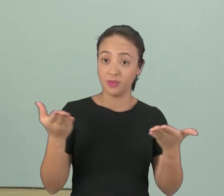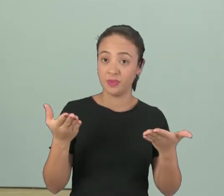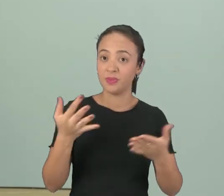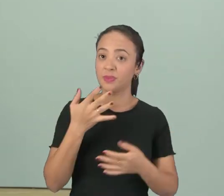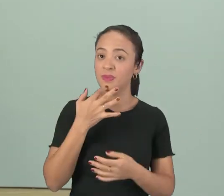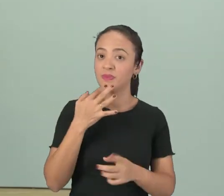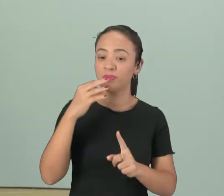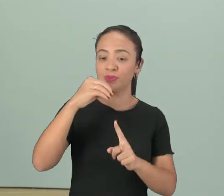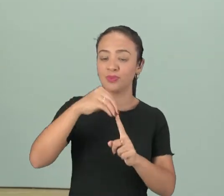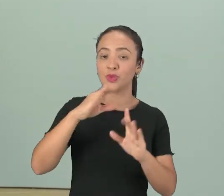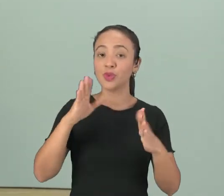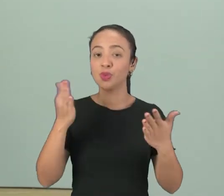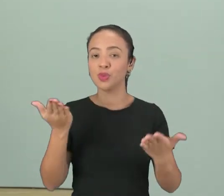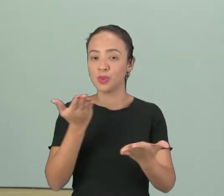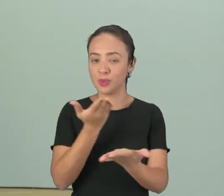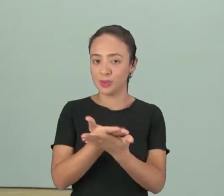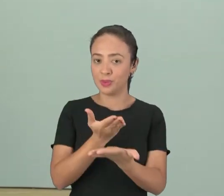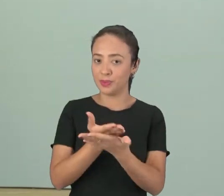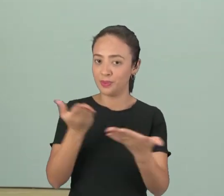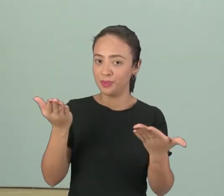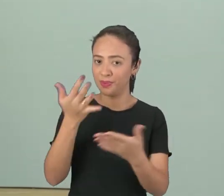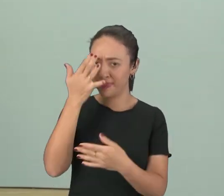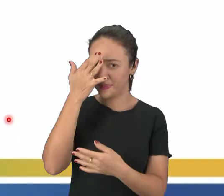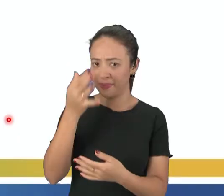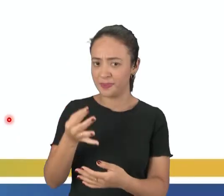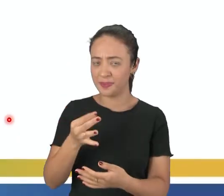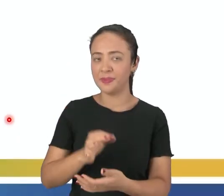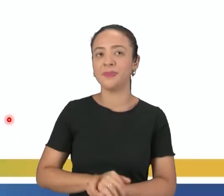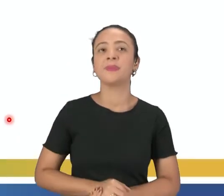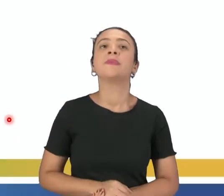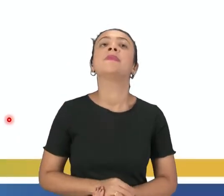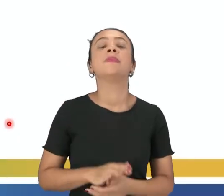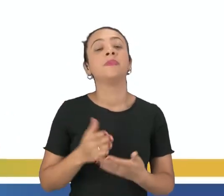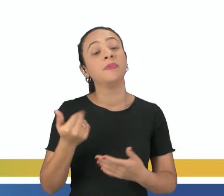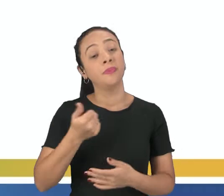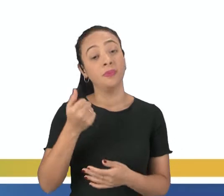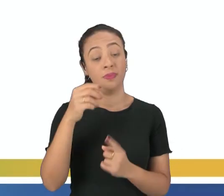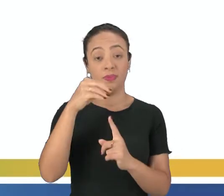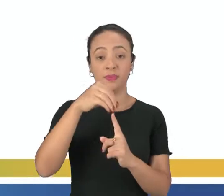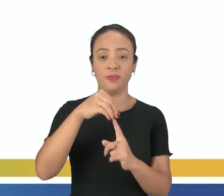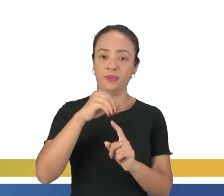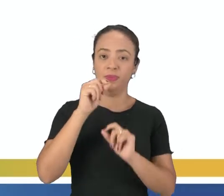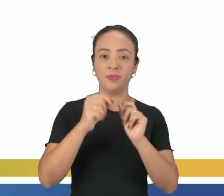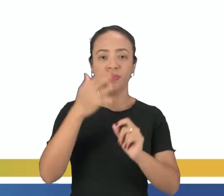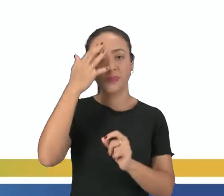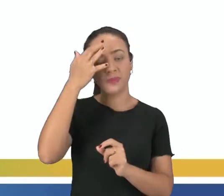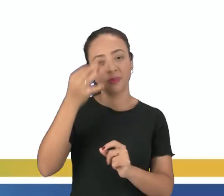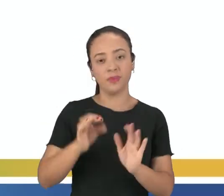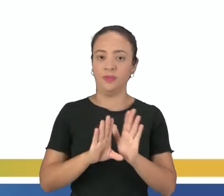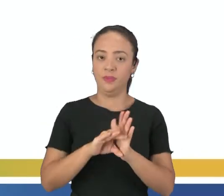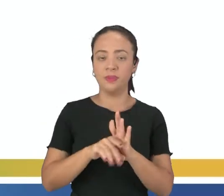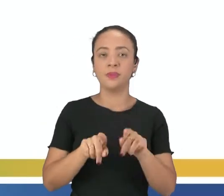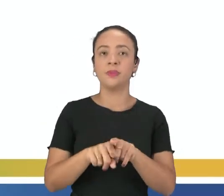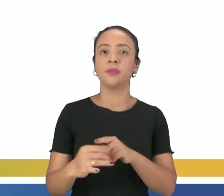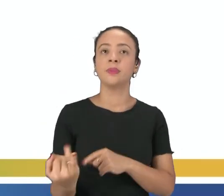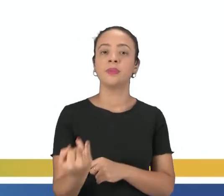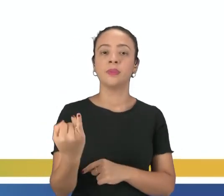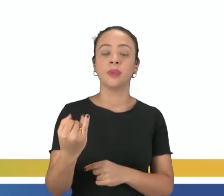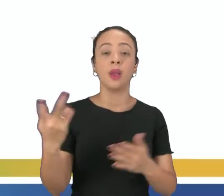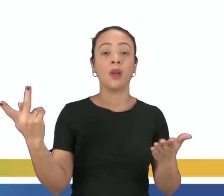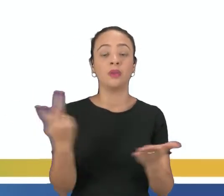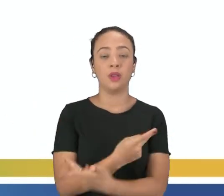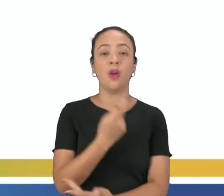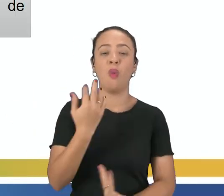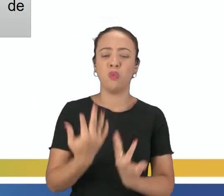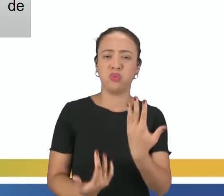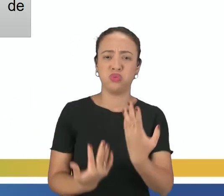vamos ver quais são os objetivos da aula de hoje, certo? Então, primeiro objetivo, nós vamos compreender o conceito e a importância da reação